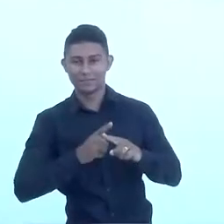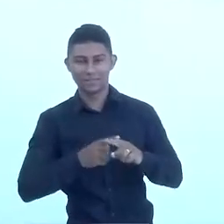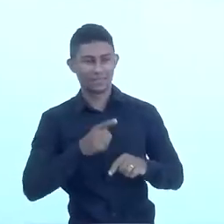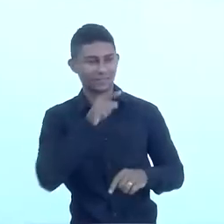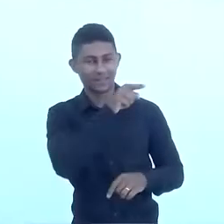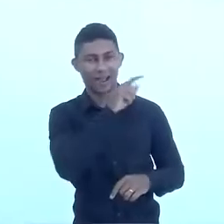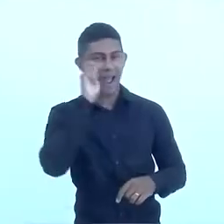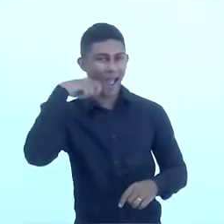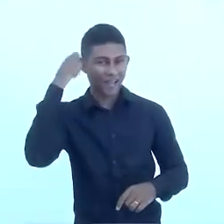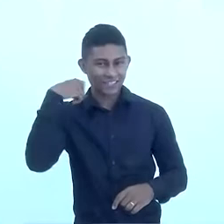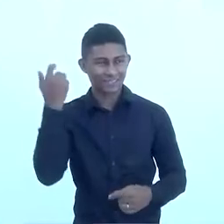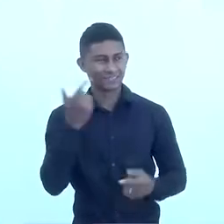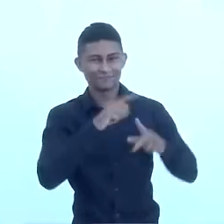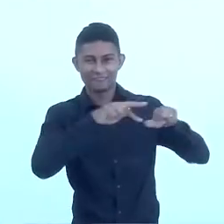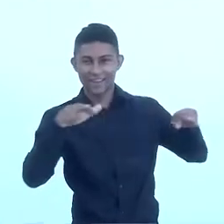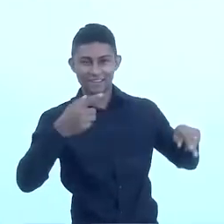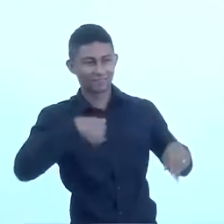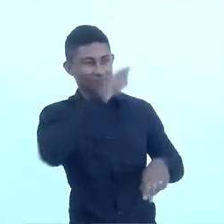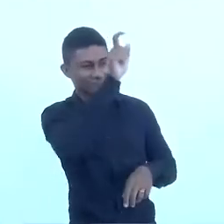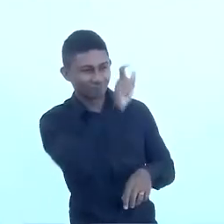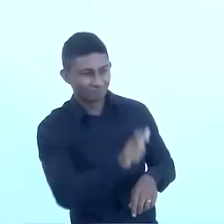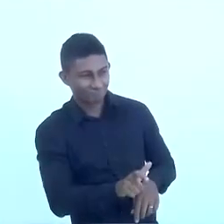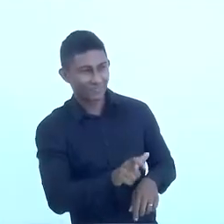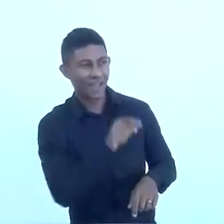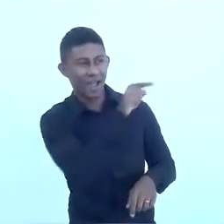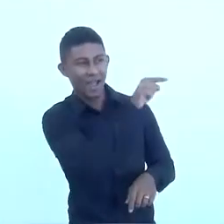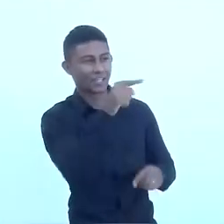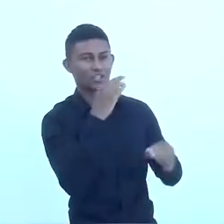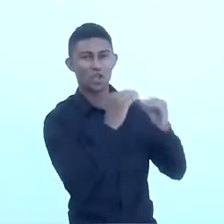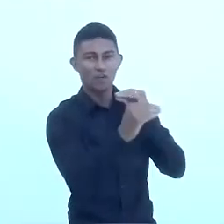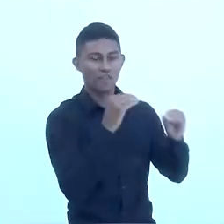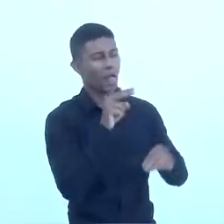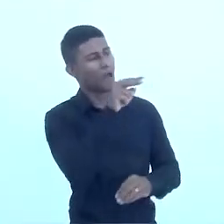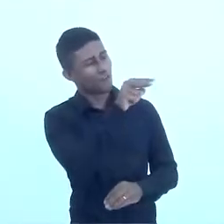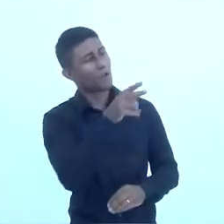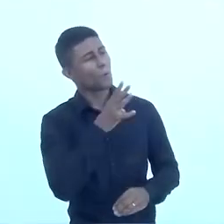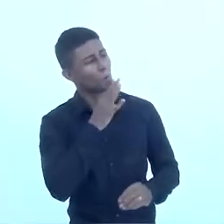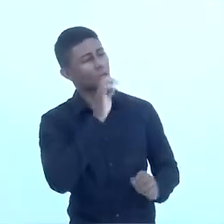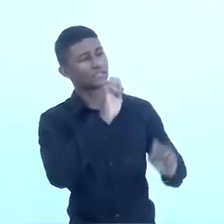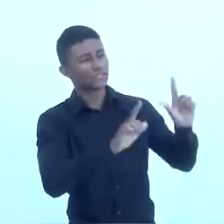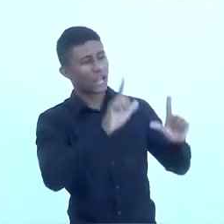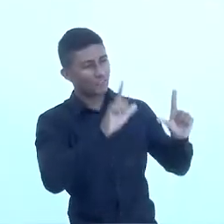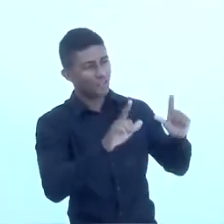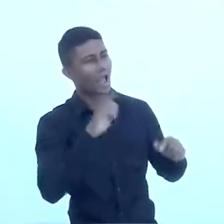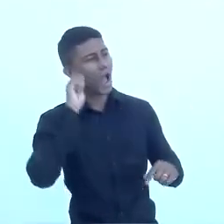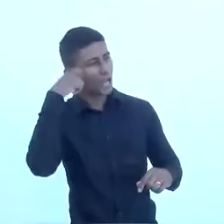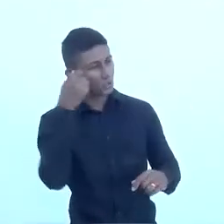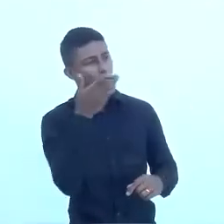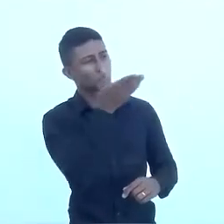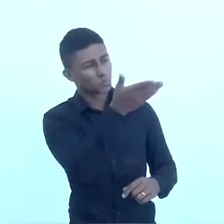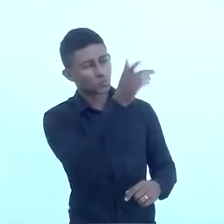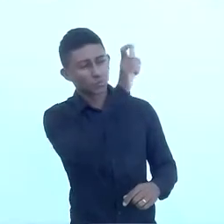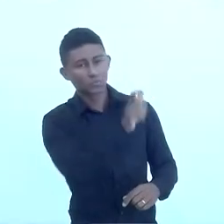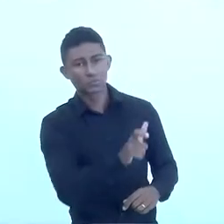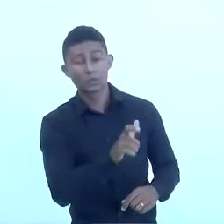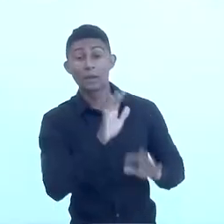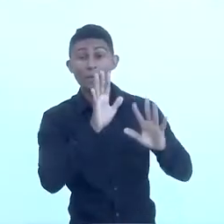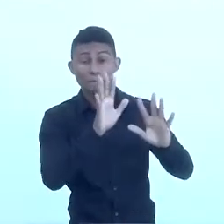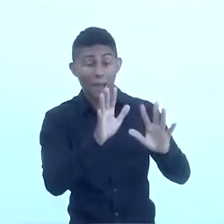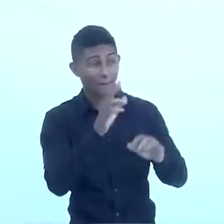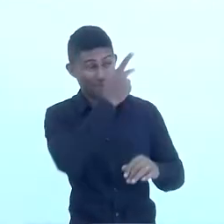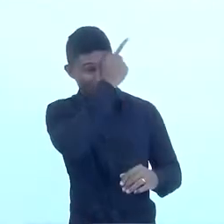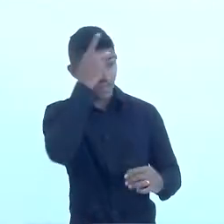gente acaba conhecendo as pessoas, os artistas, pelo seu produto, pelo seu conteúdo. Então, no caso dos atores, pelas